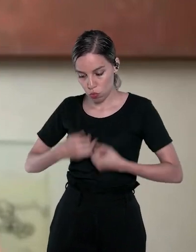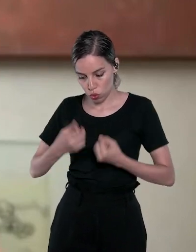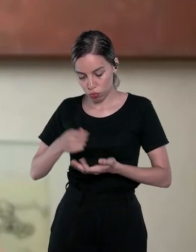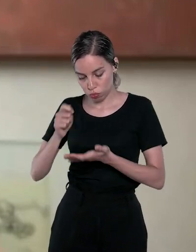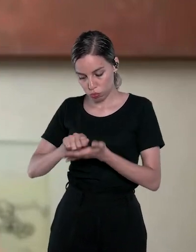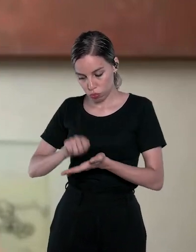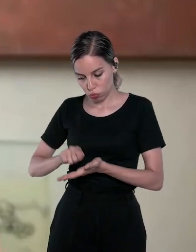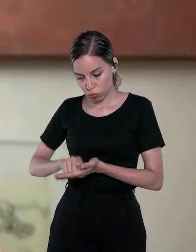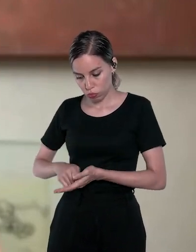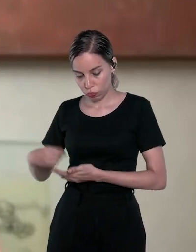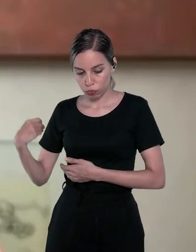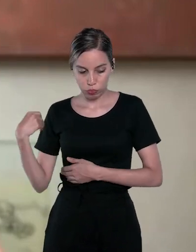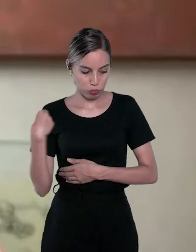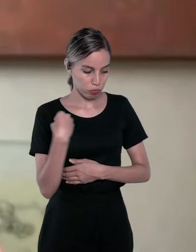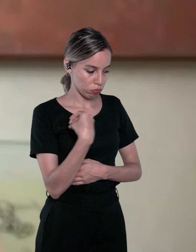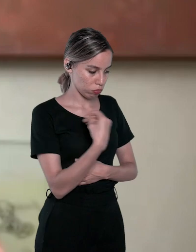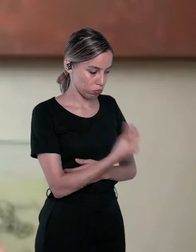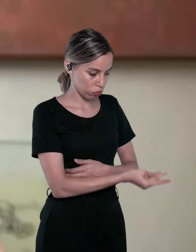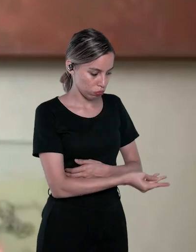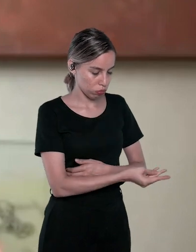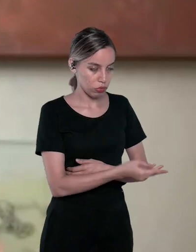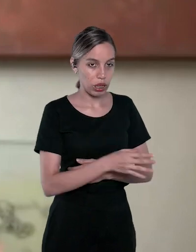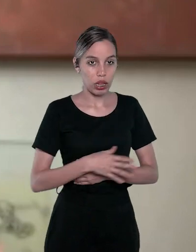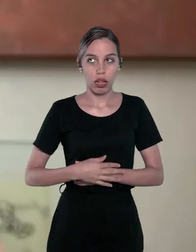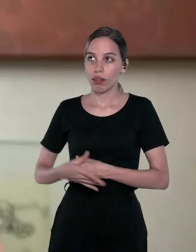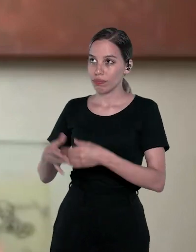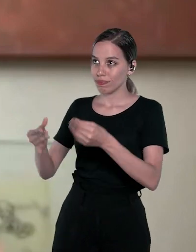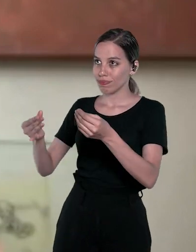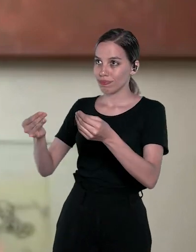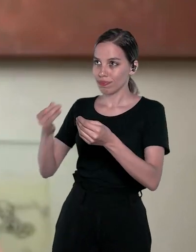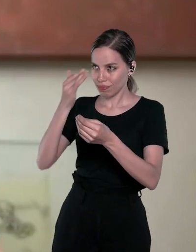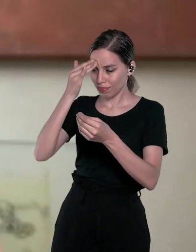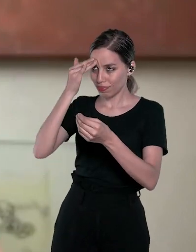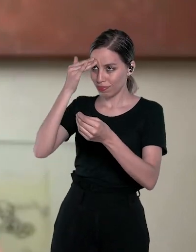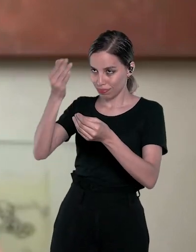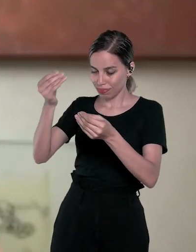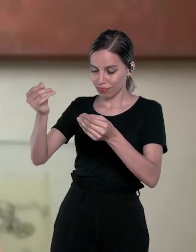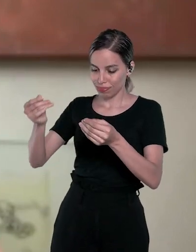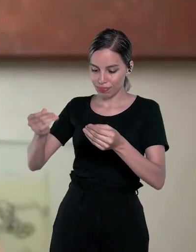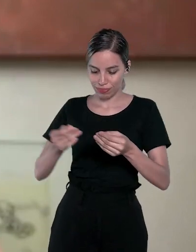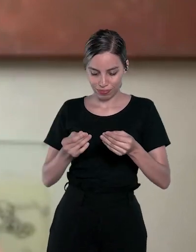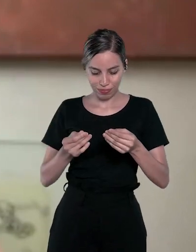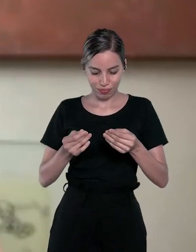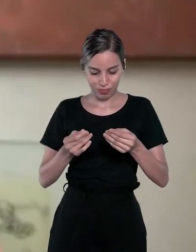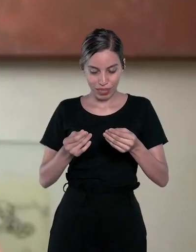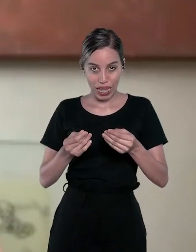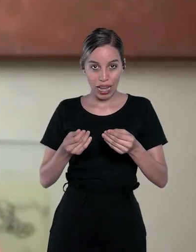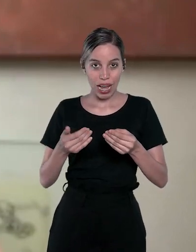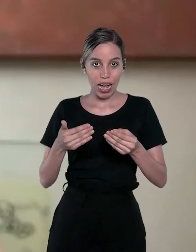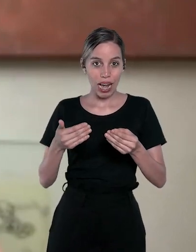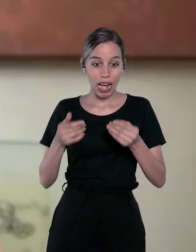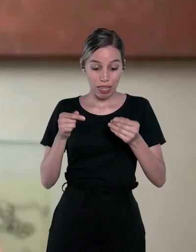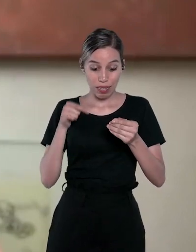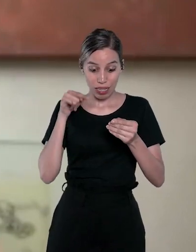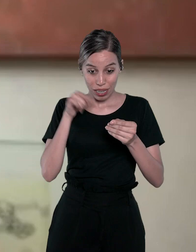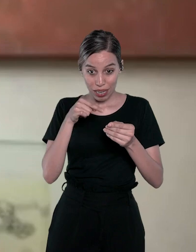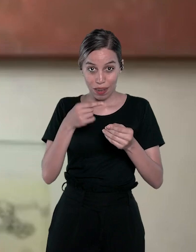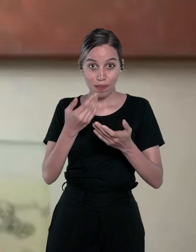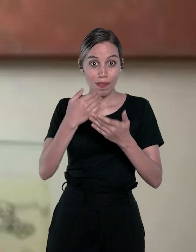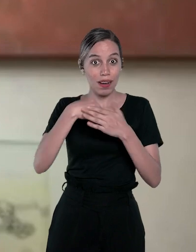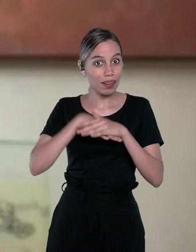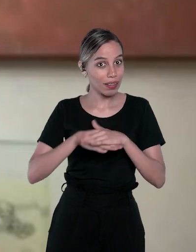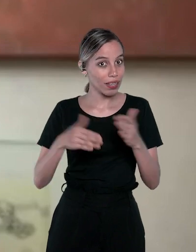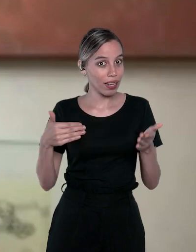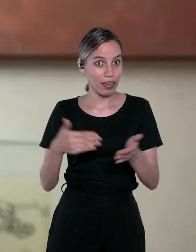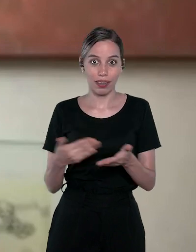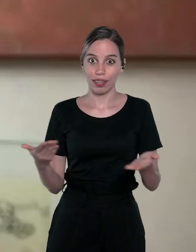deu, que é uma relíquia que eu guardo até hoje. Esse poema manuscrito da Adélia Prado, que